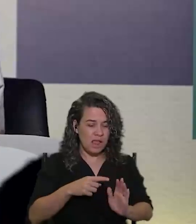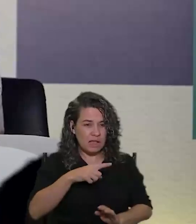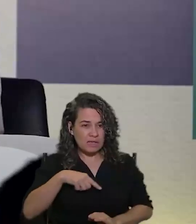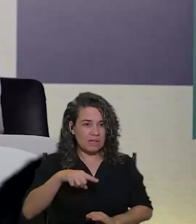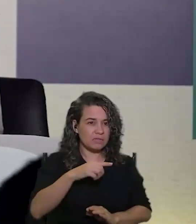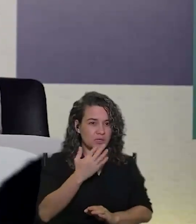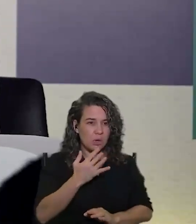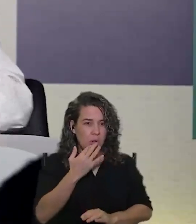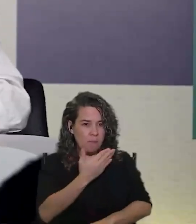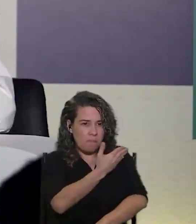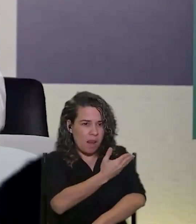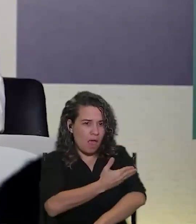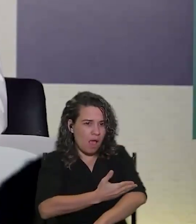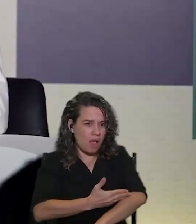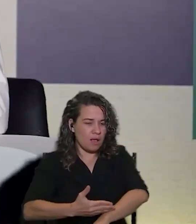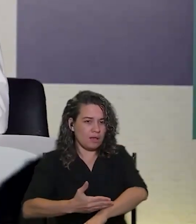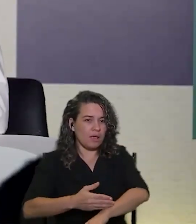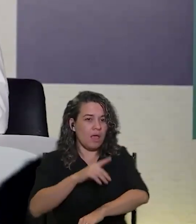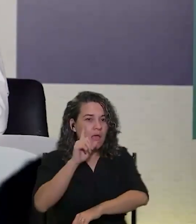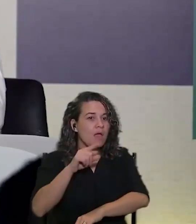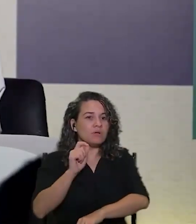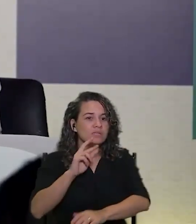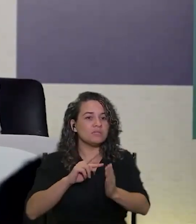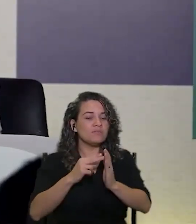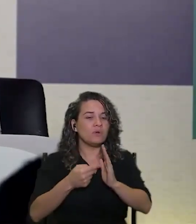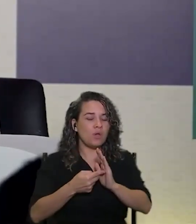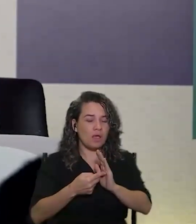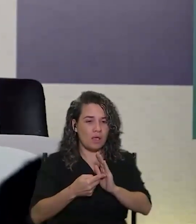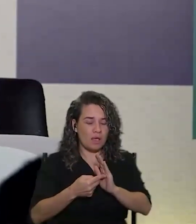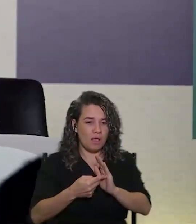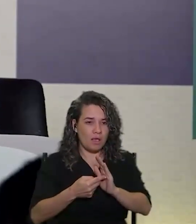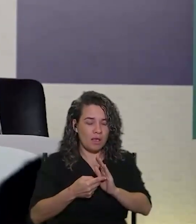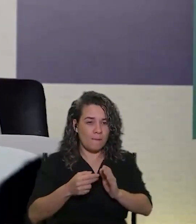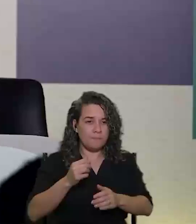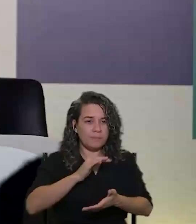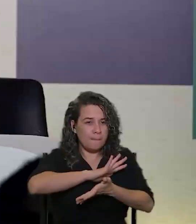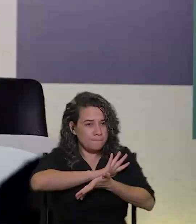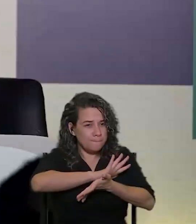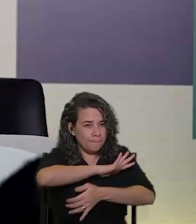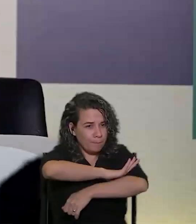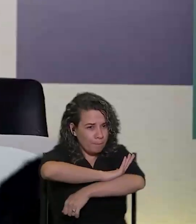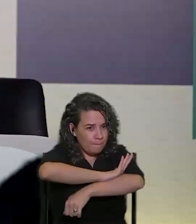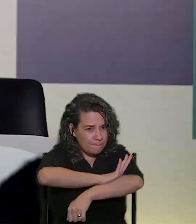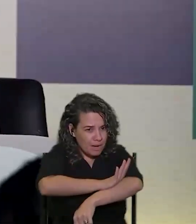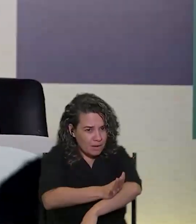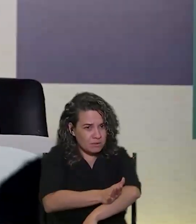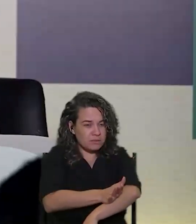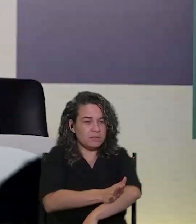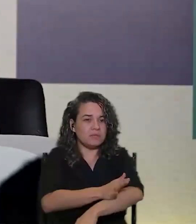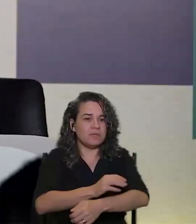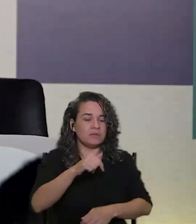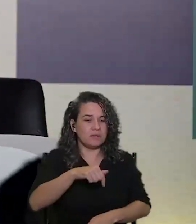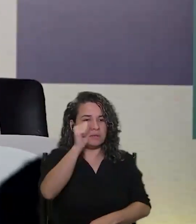verdade, é um monumento ao racismo brasileiro. É uma cidade que consolida, cristaliza uma visão